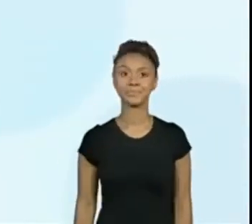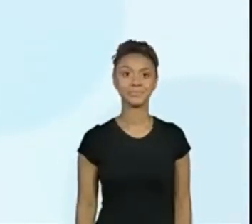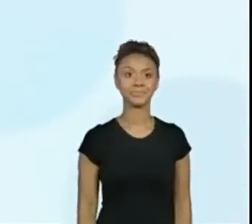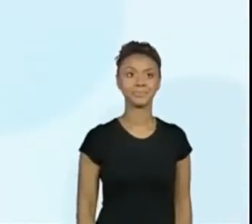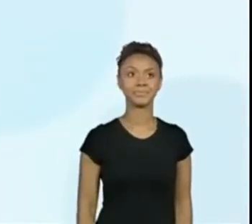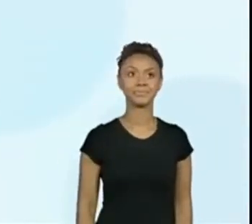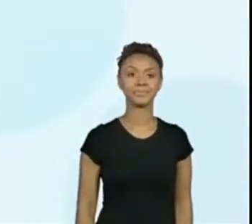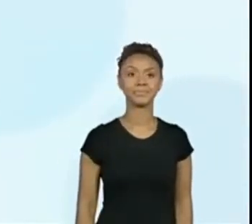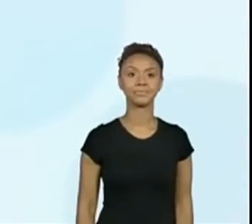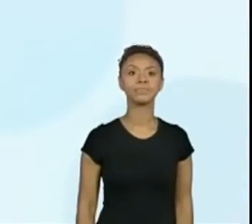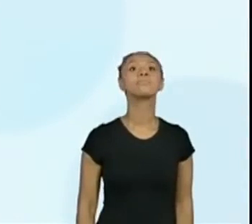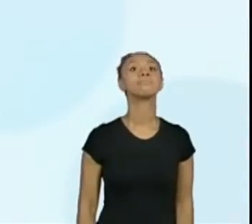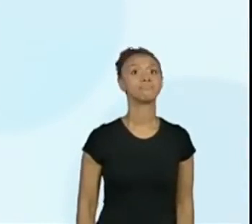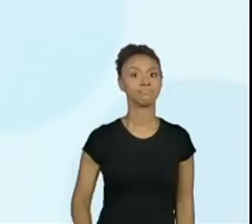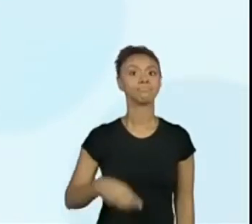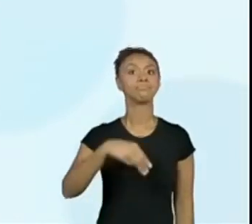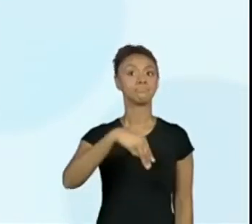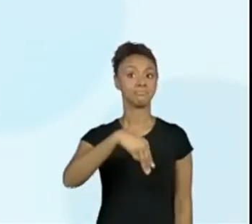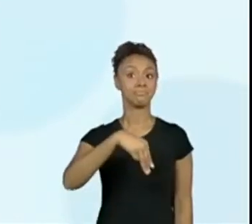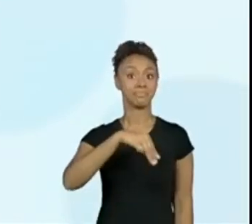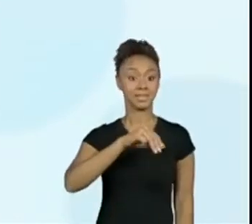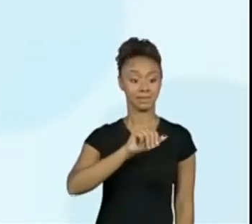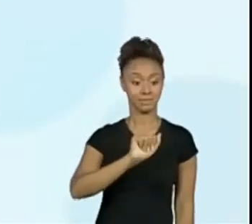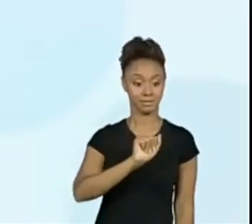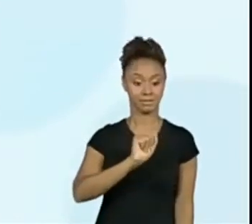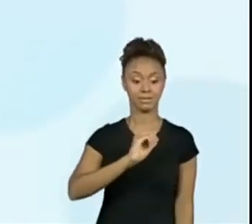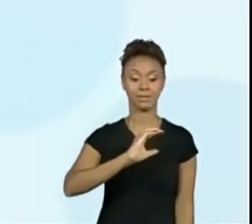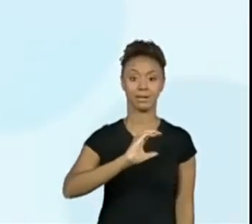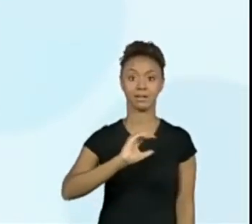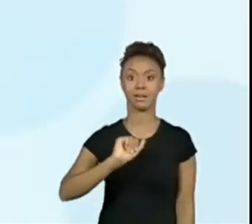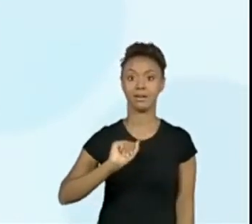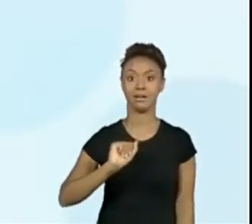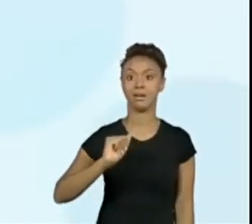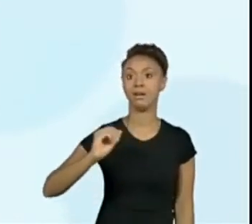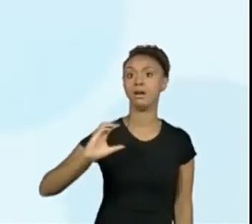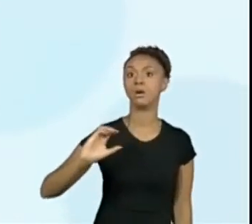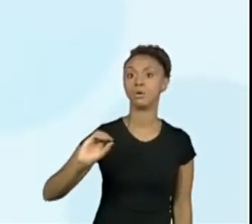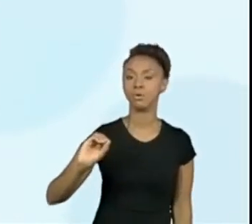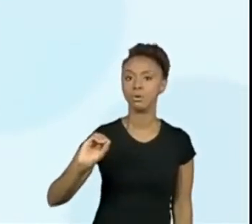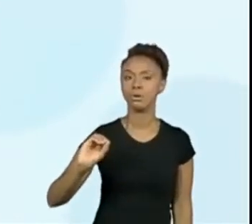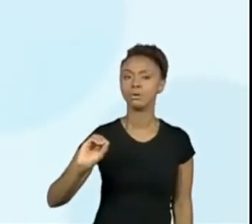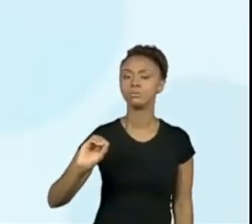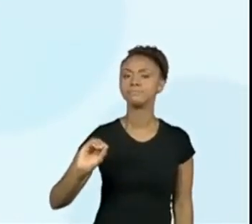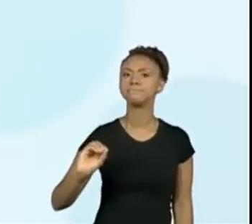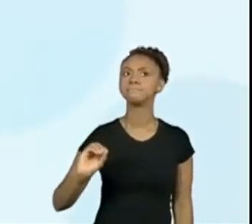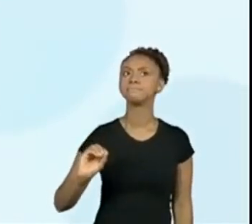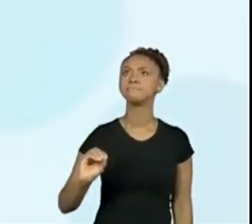macaco. Co. Eu preciso de